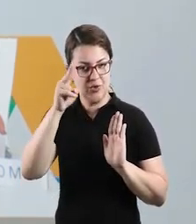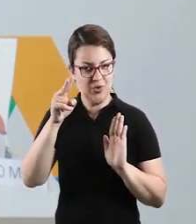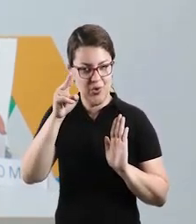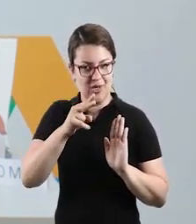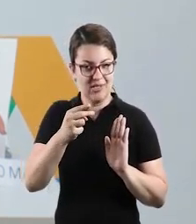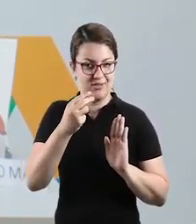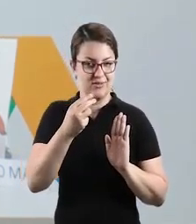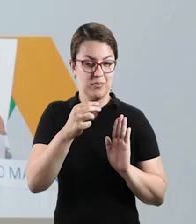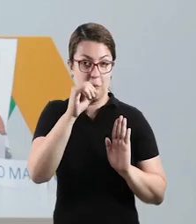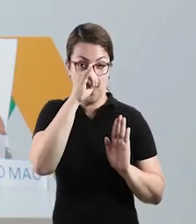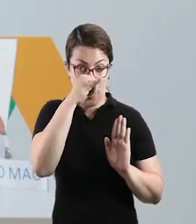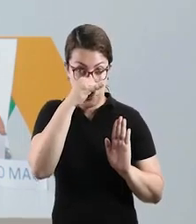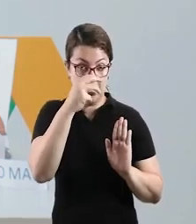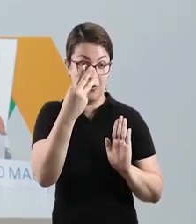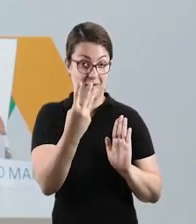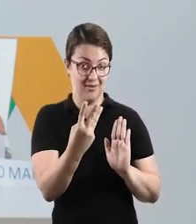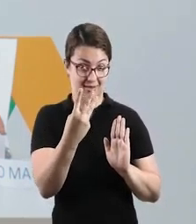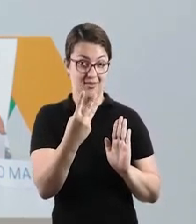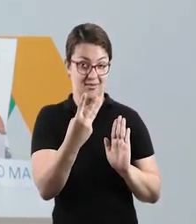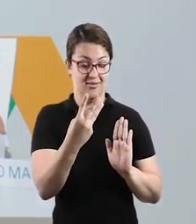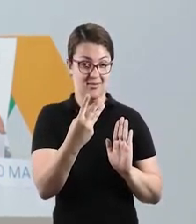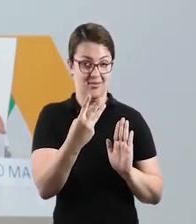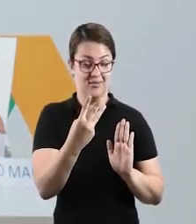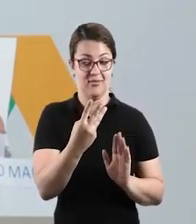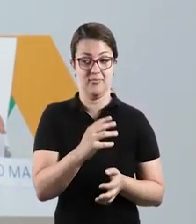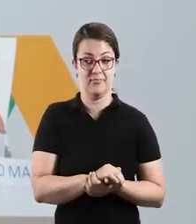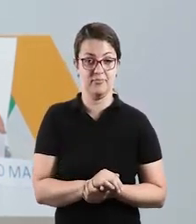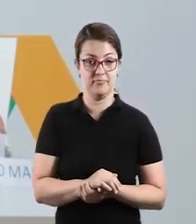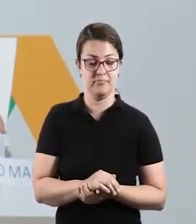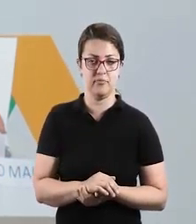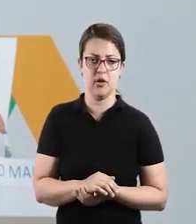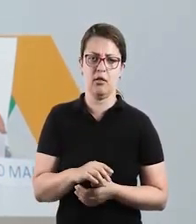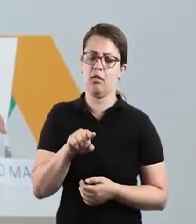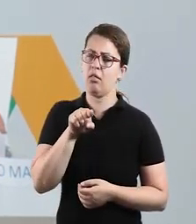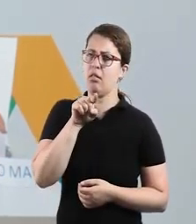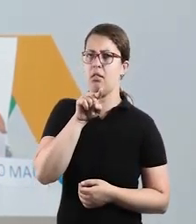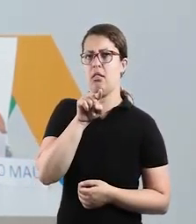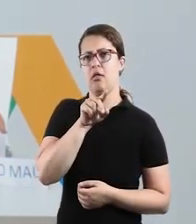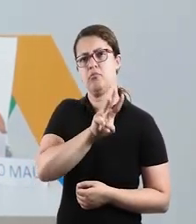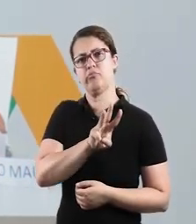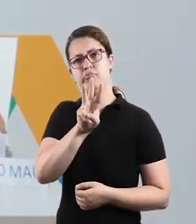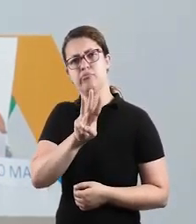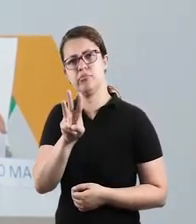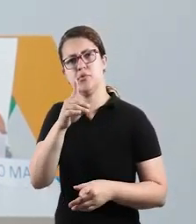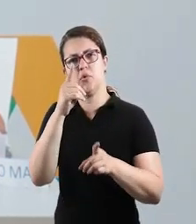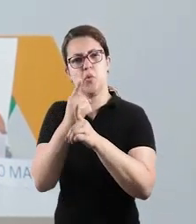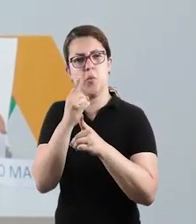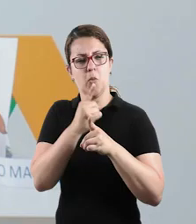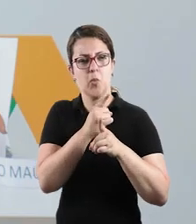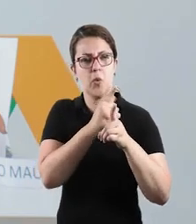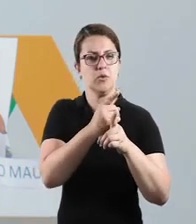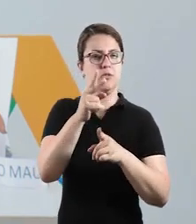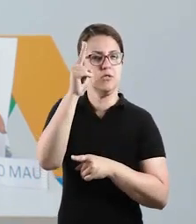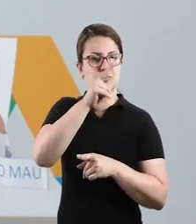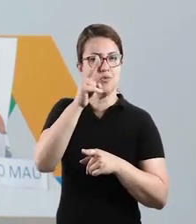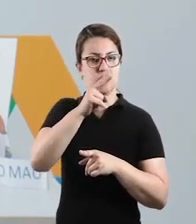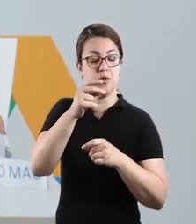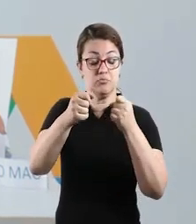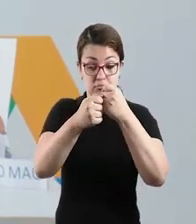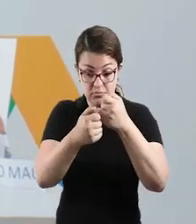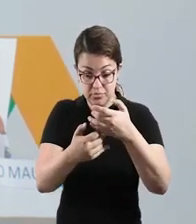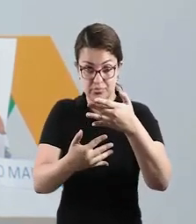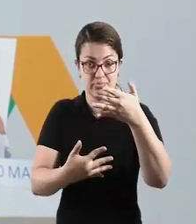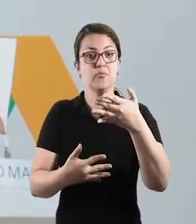três porquinhos. Lá no link, vocês vão encontrar essa história numa página só, com as páginas